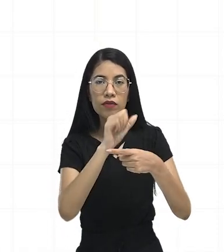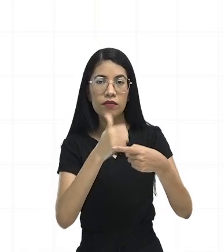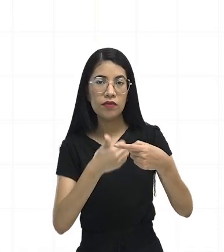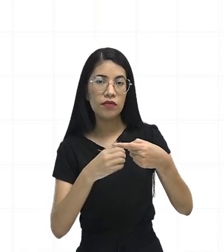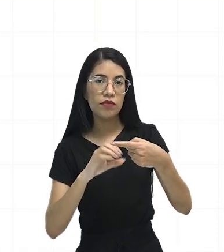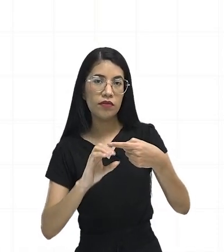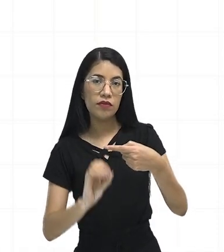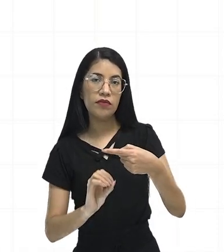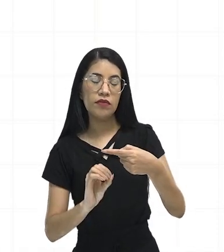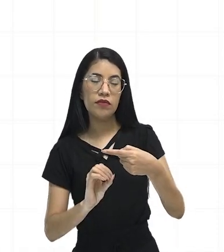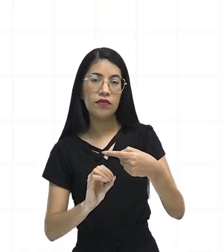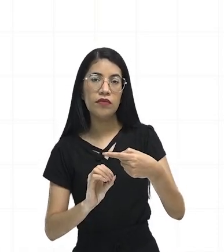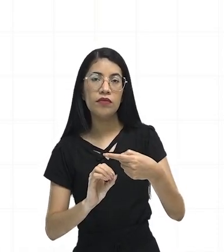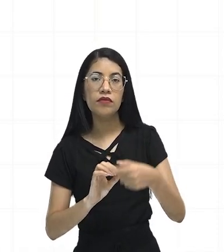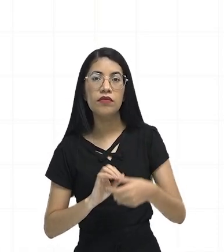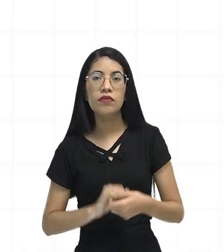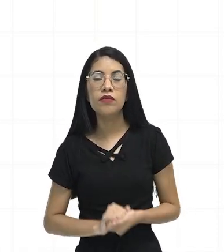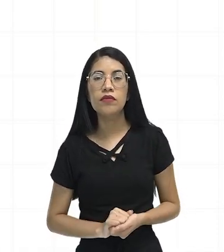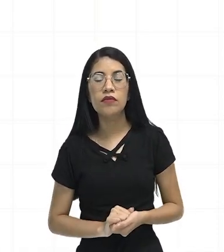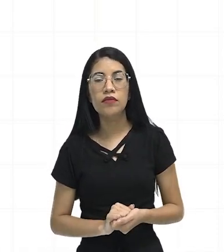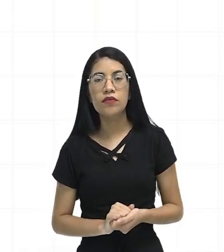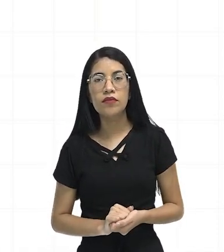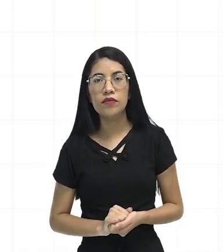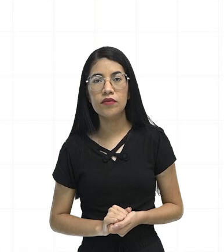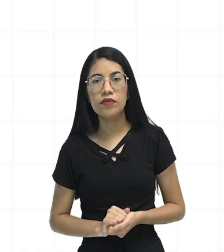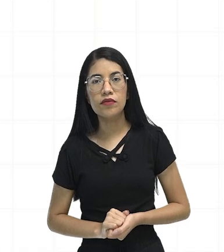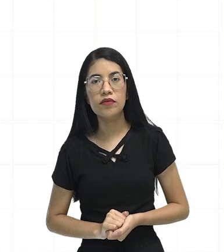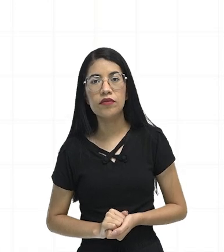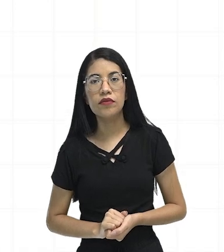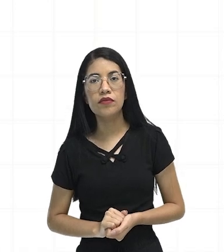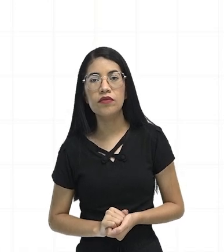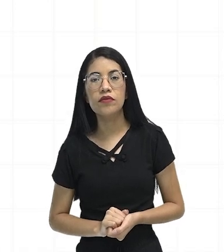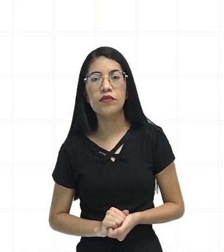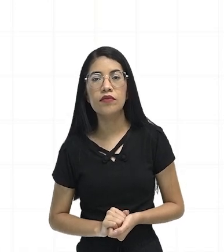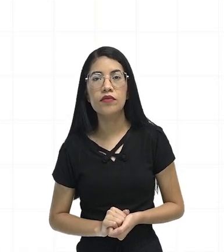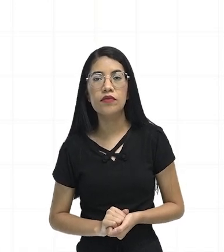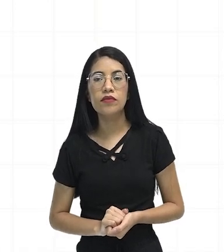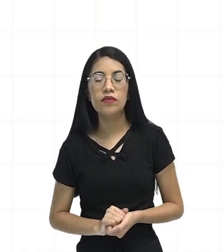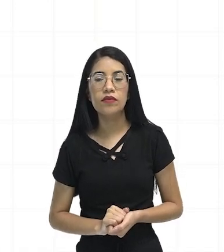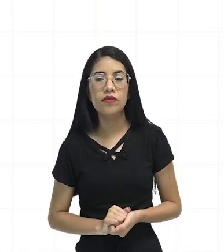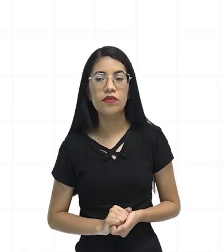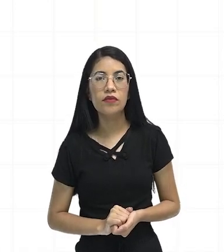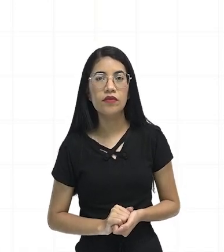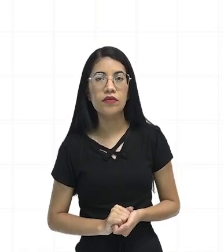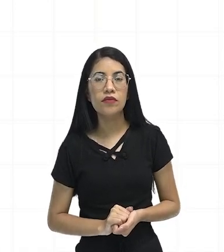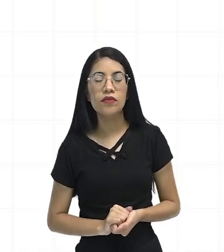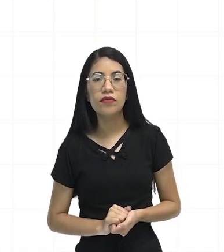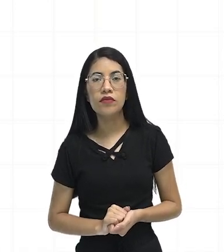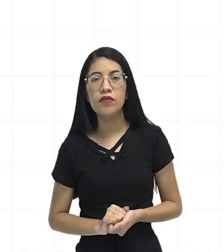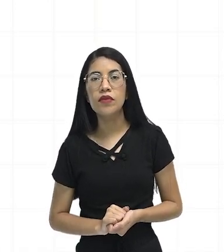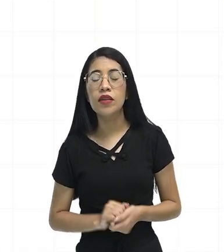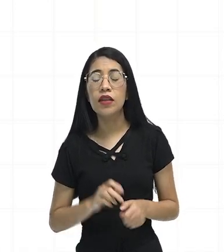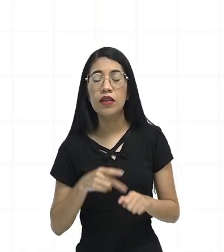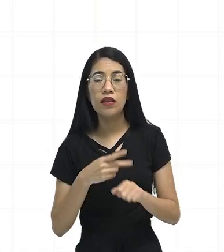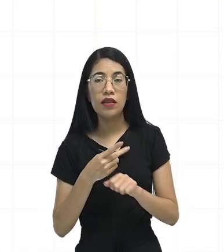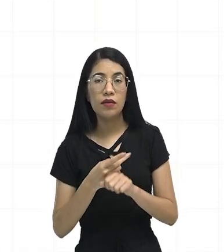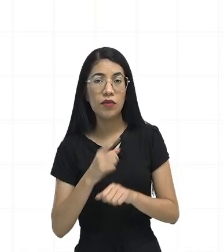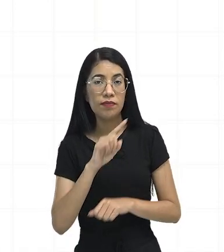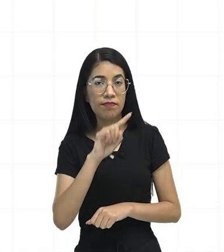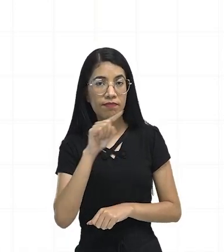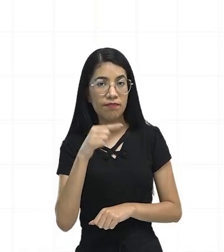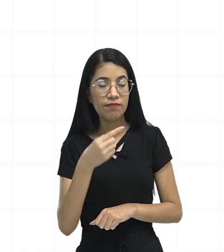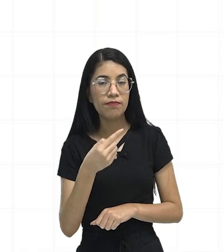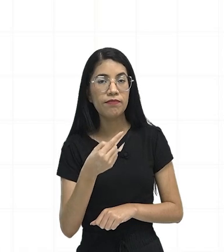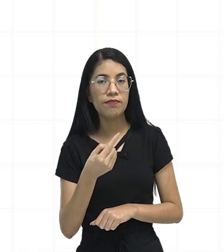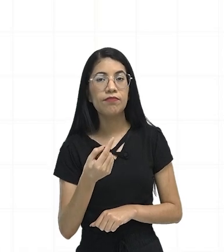ou seja, 8 sobre 10. 8 décimos. Isso porque depois da